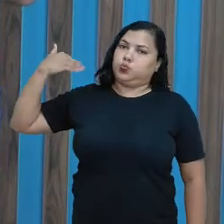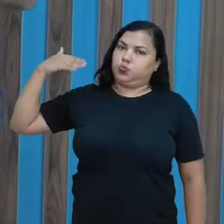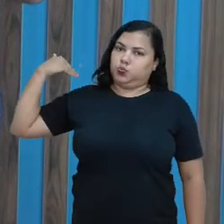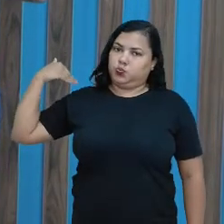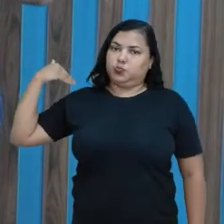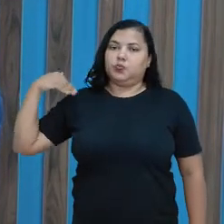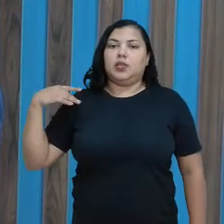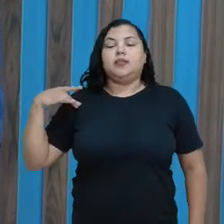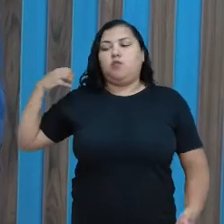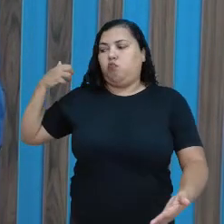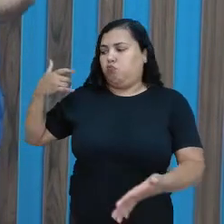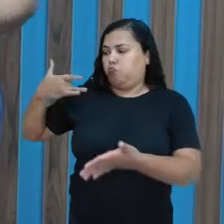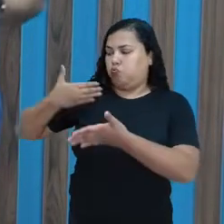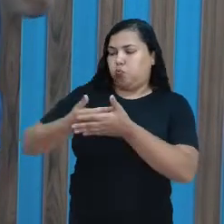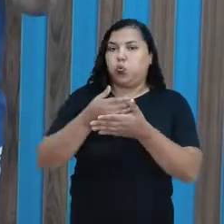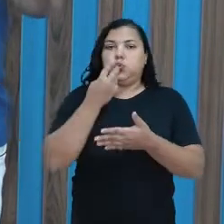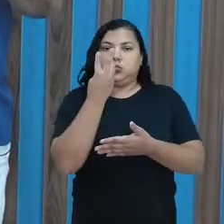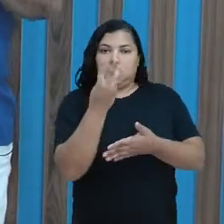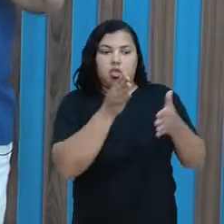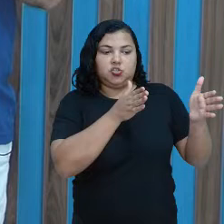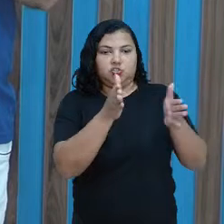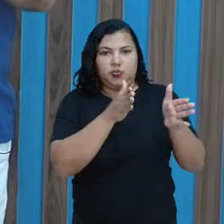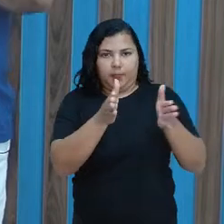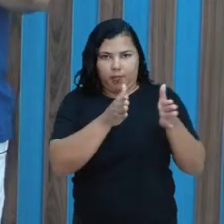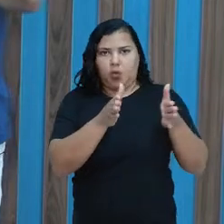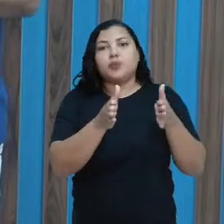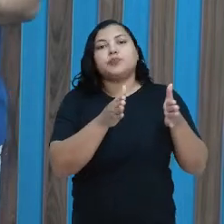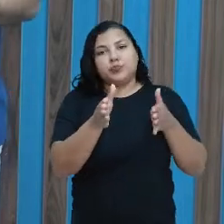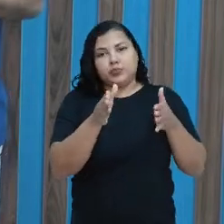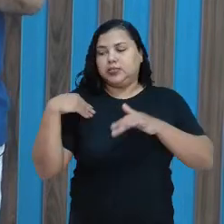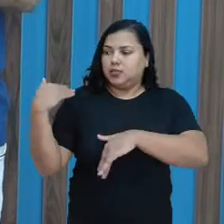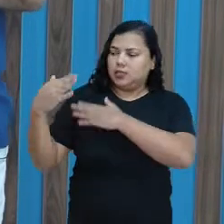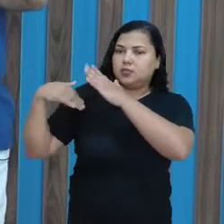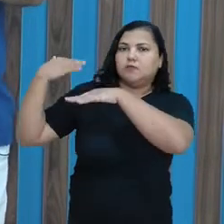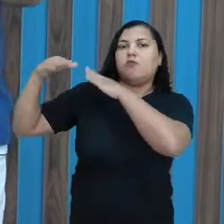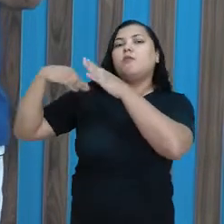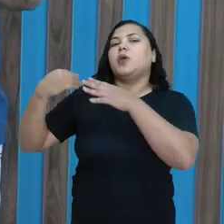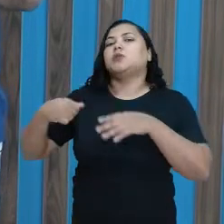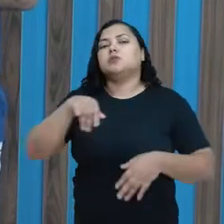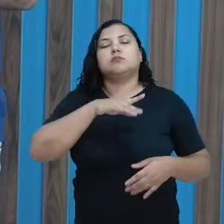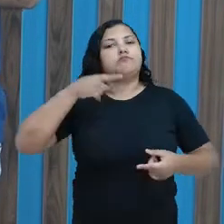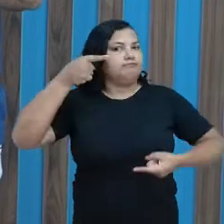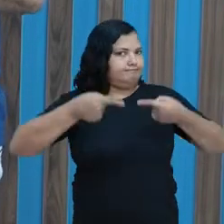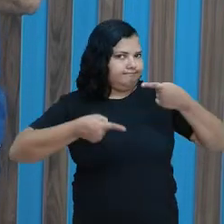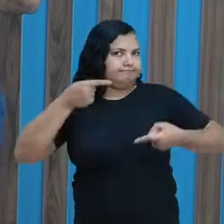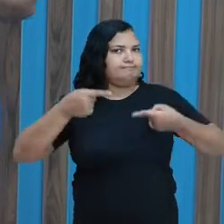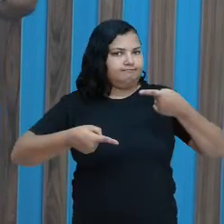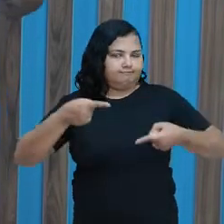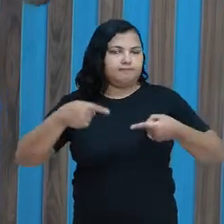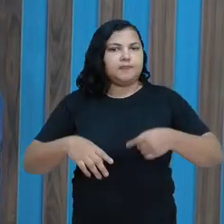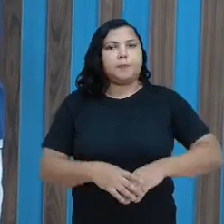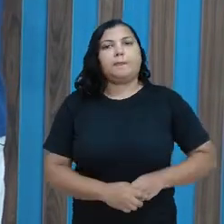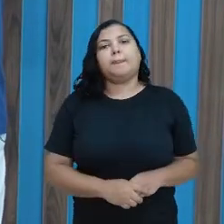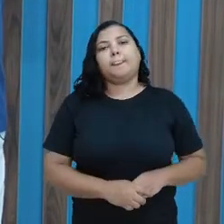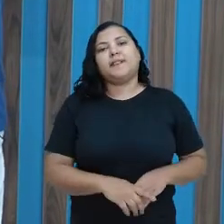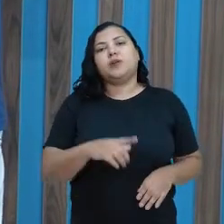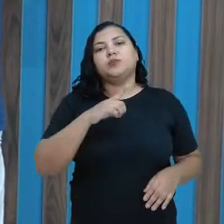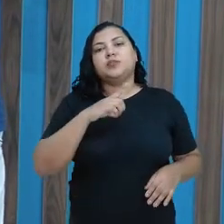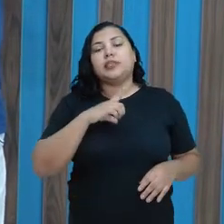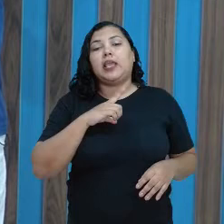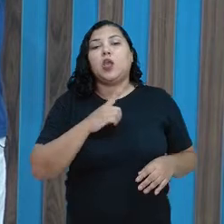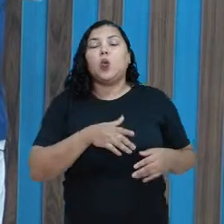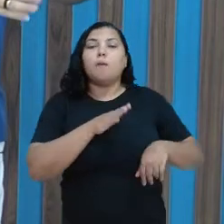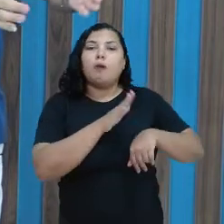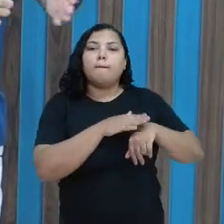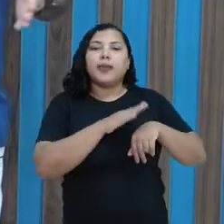Roma, ela passou por 3 fases na sua evolução, né, política, né, evolução histórica. Então a gente tem a fase